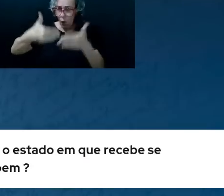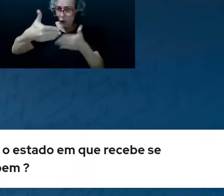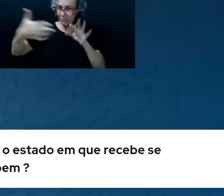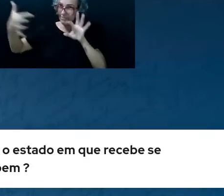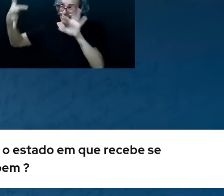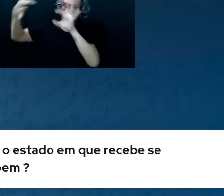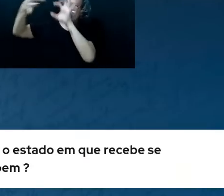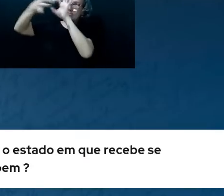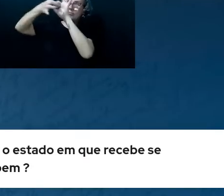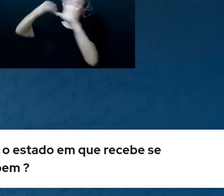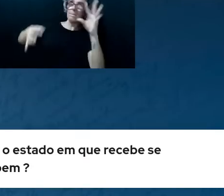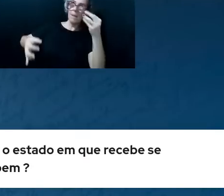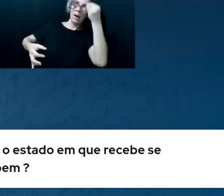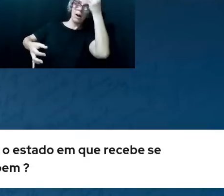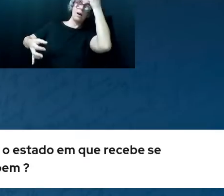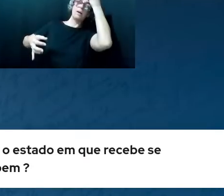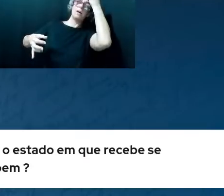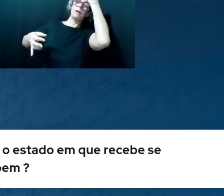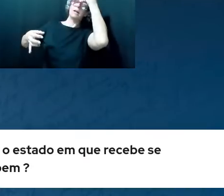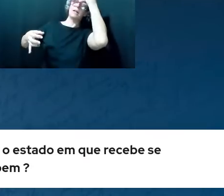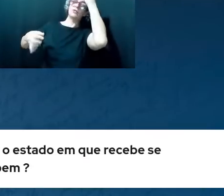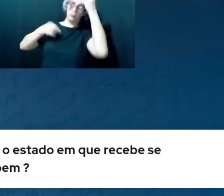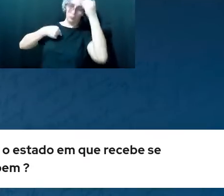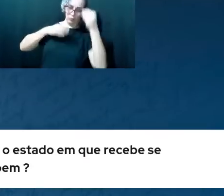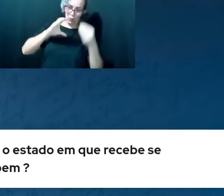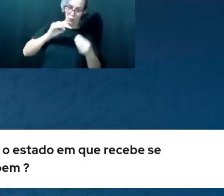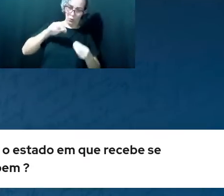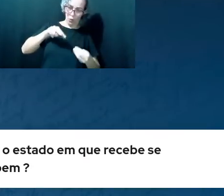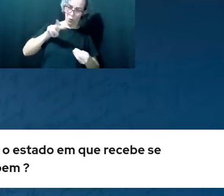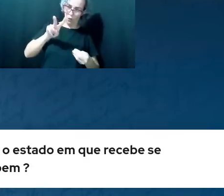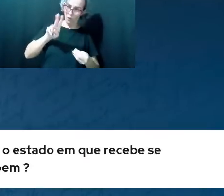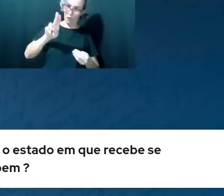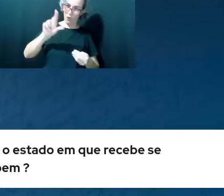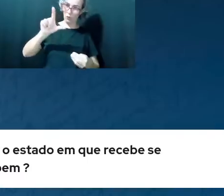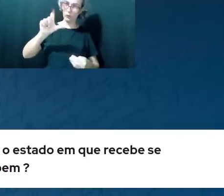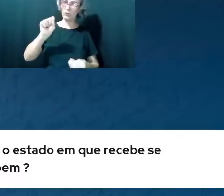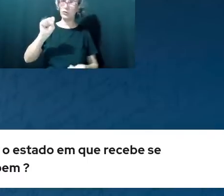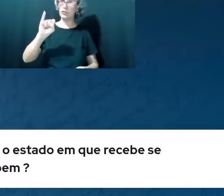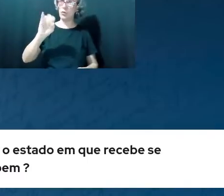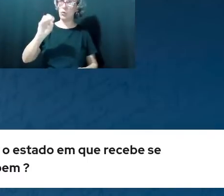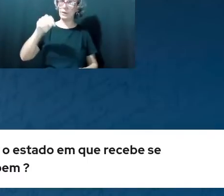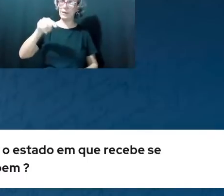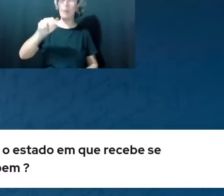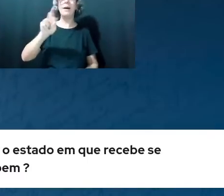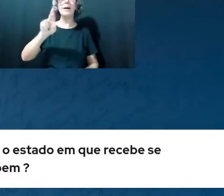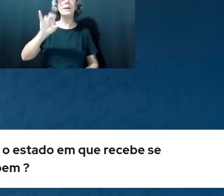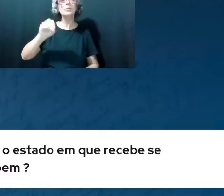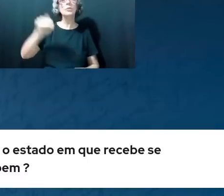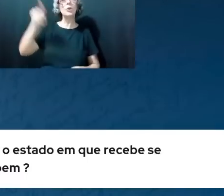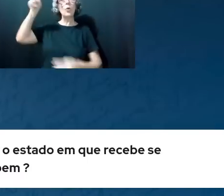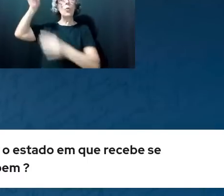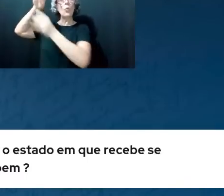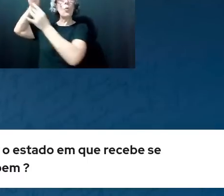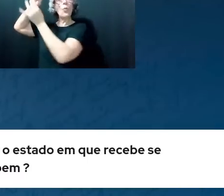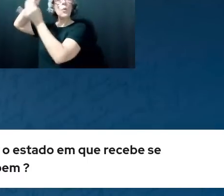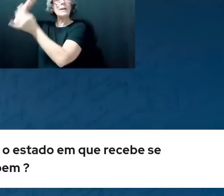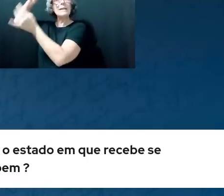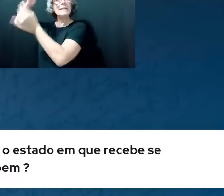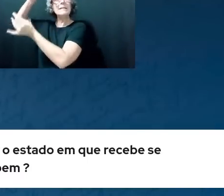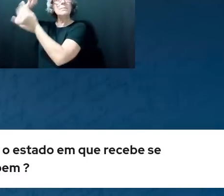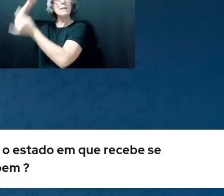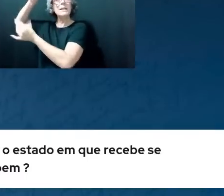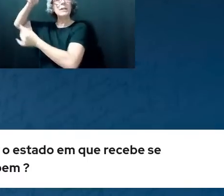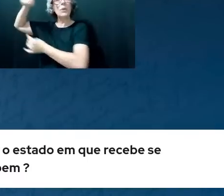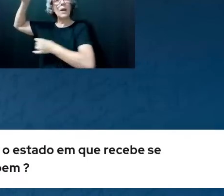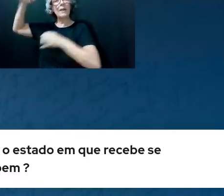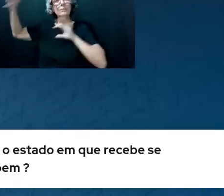né, entre o convulsionário e o espírito comunicante, quer dizer, dá para se falar de espírito de luz